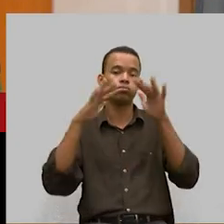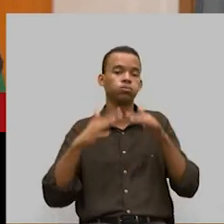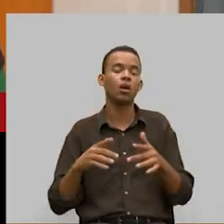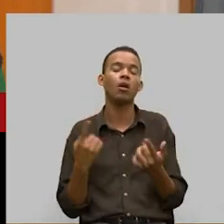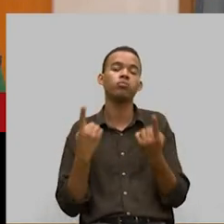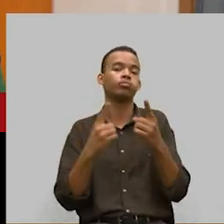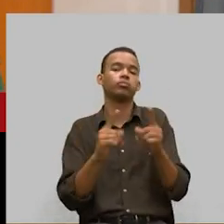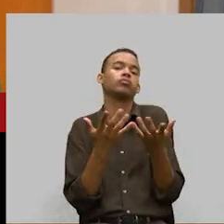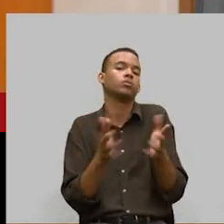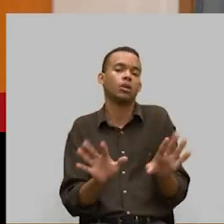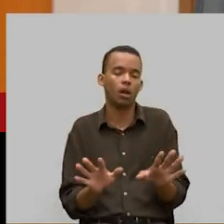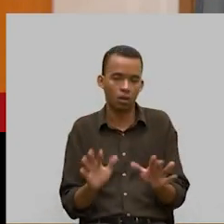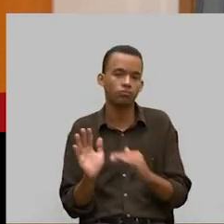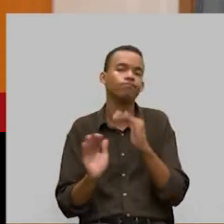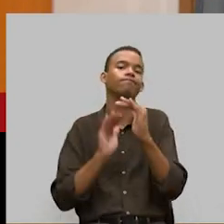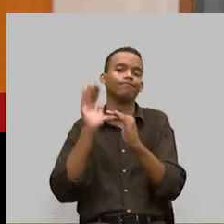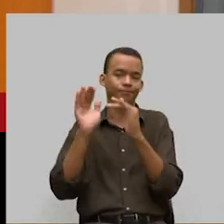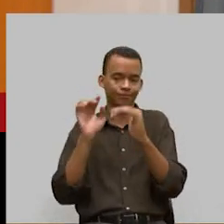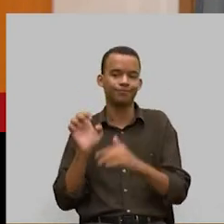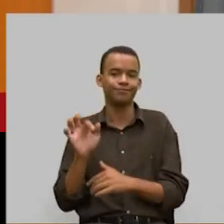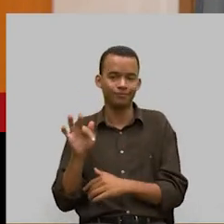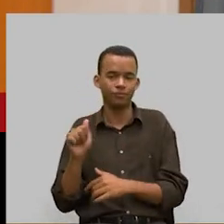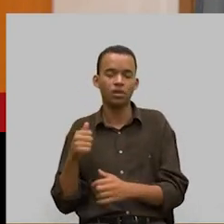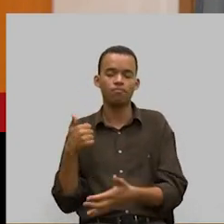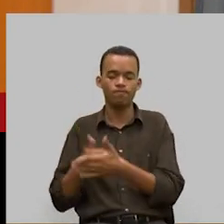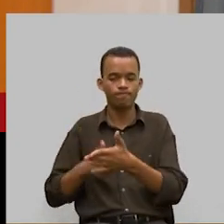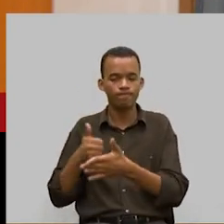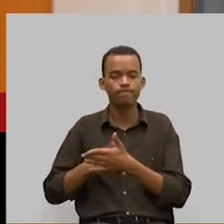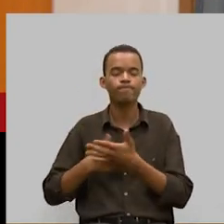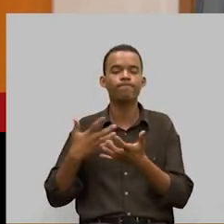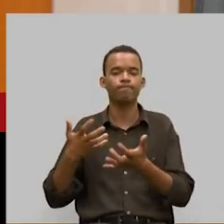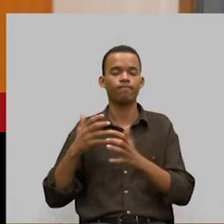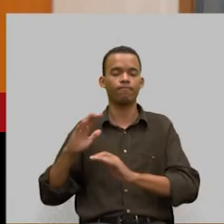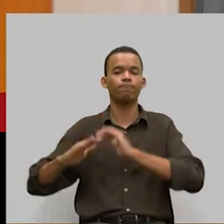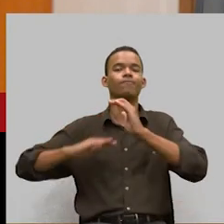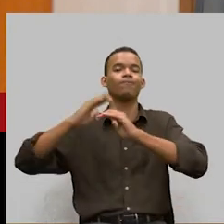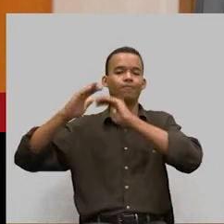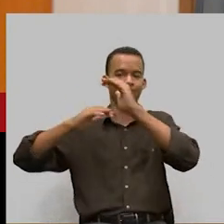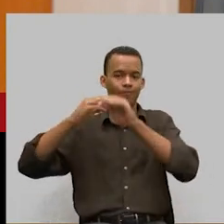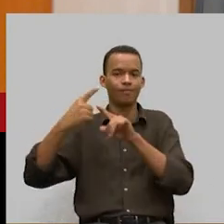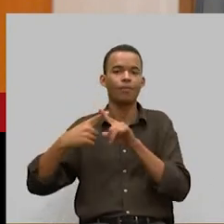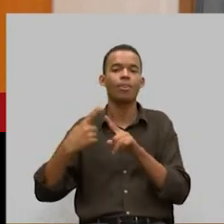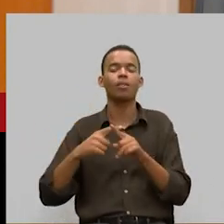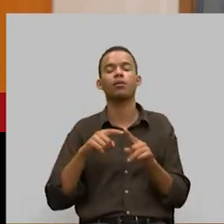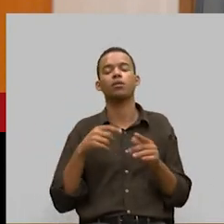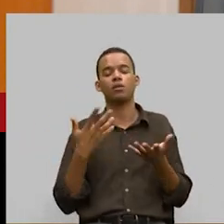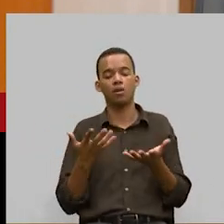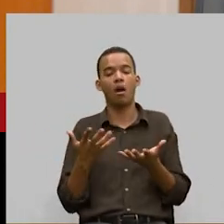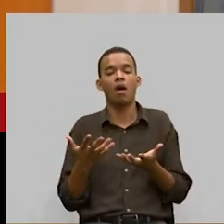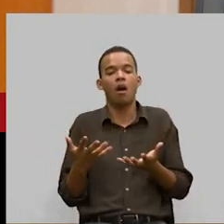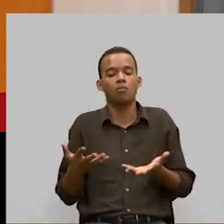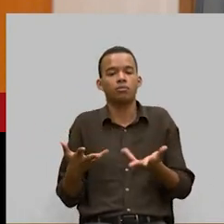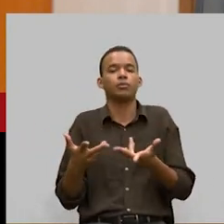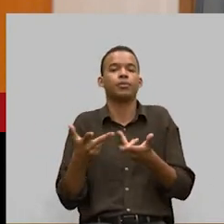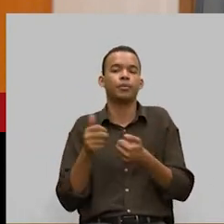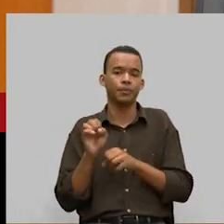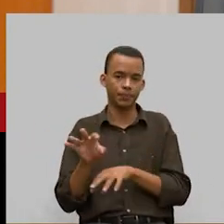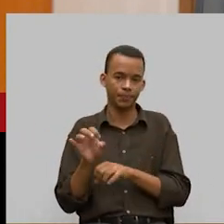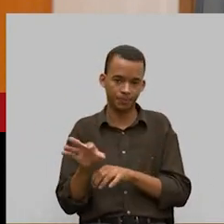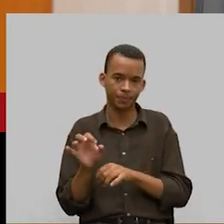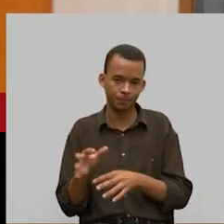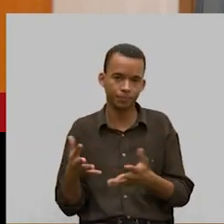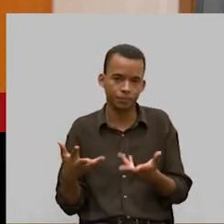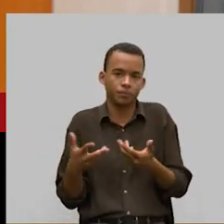erva correndo contra ela para poder eh ser uma educação de qualidade de verdade e aí